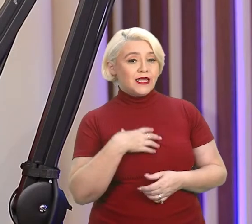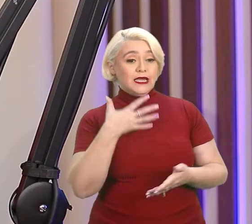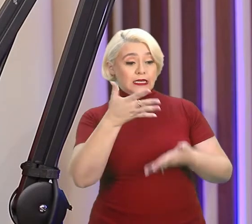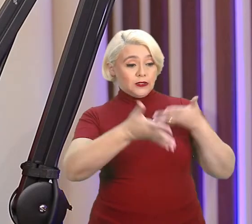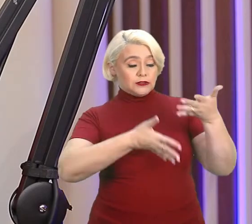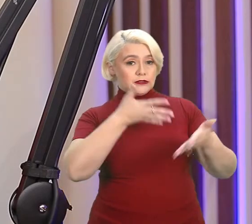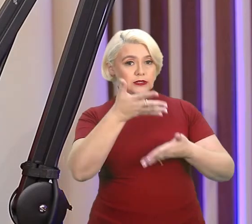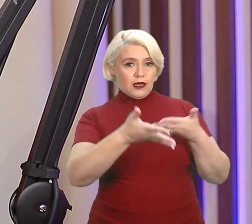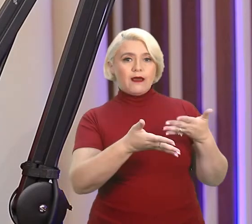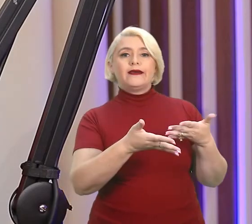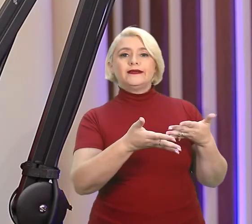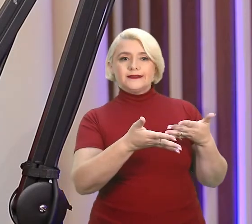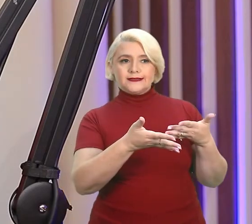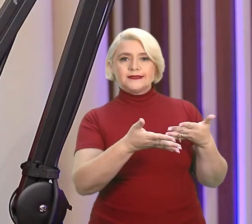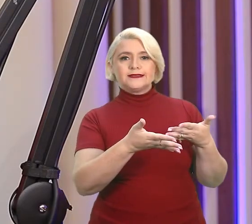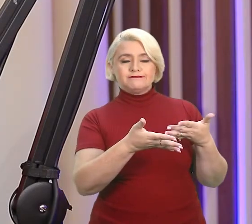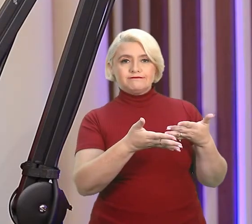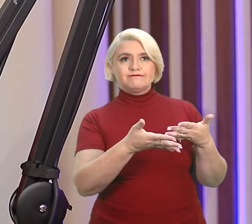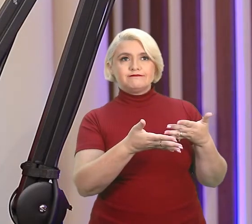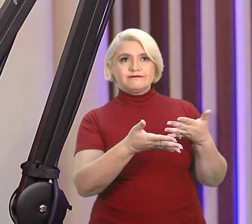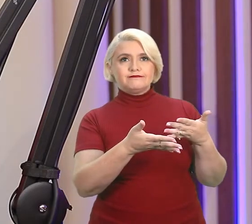de sinais é uma língua